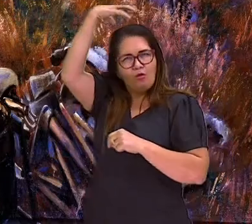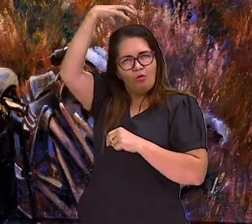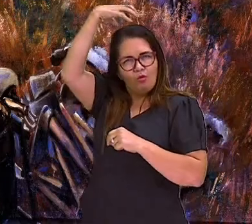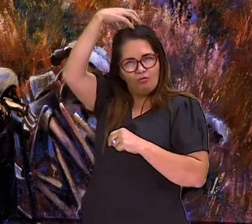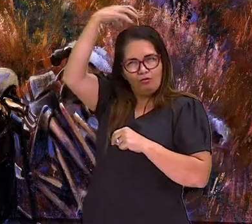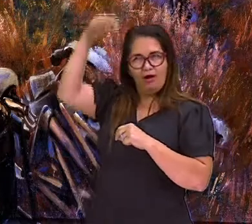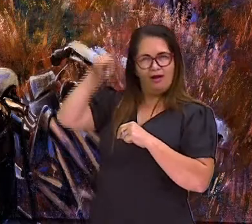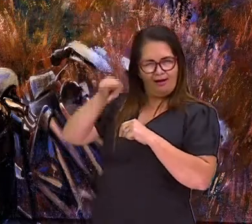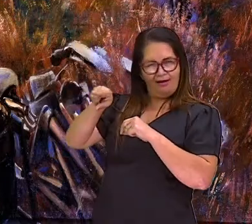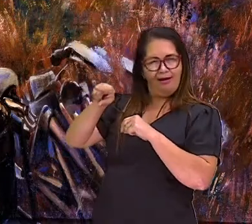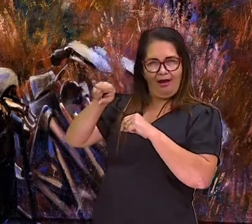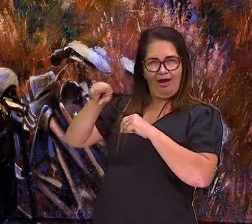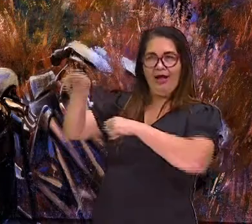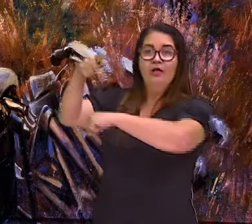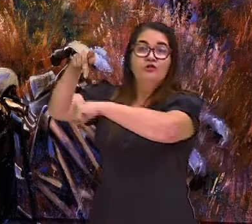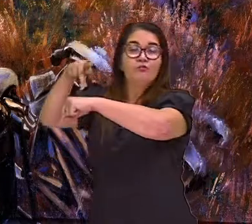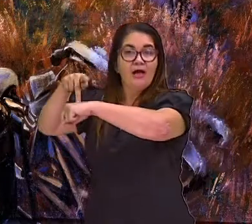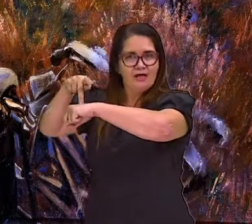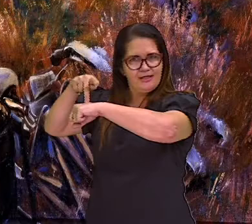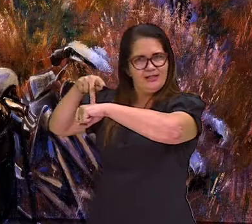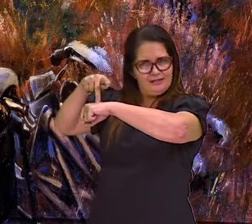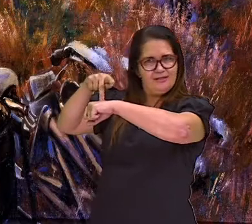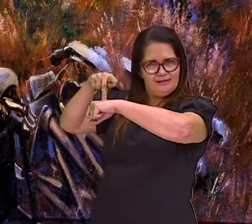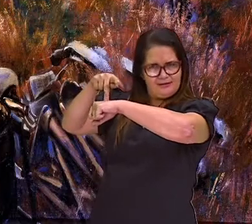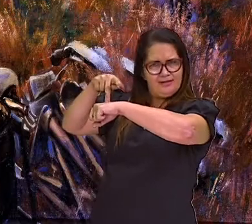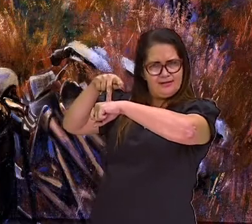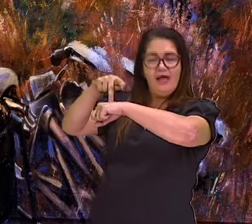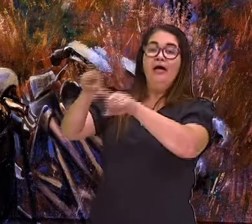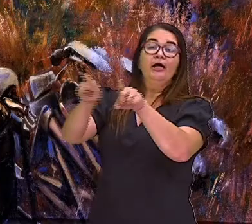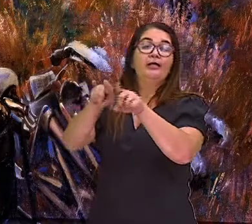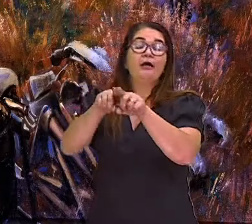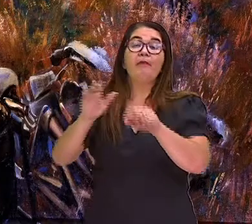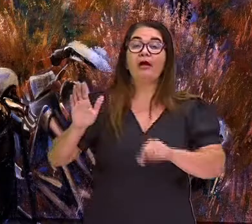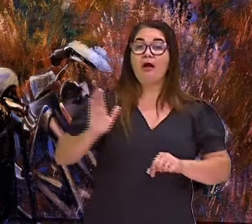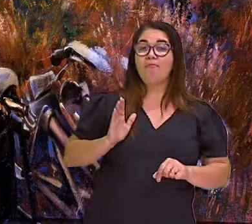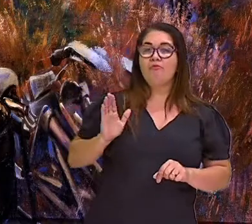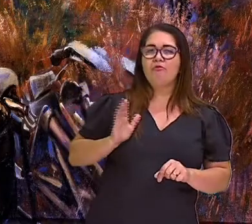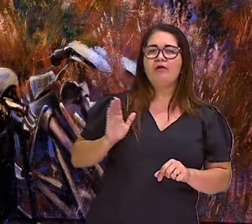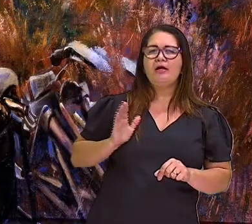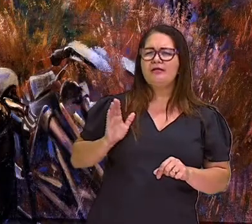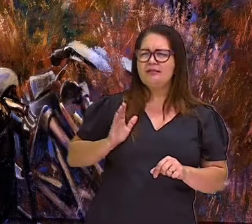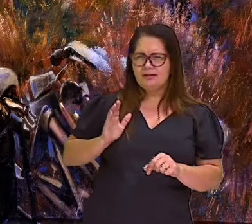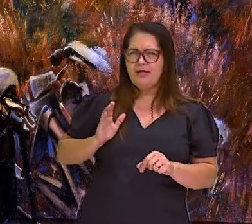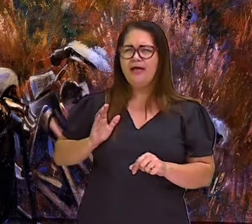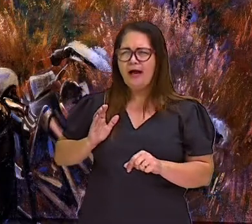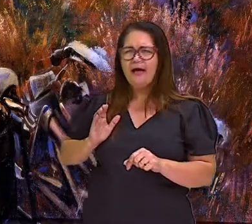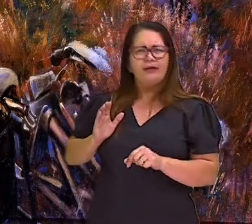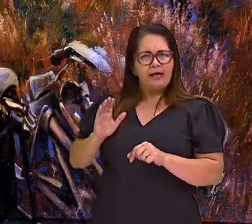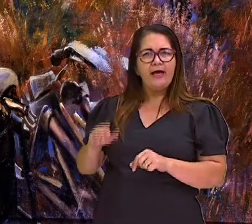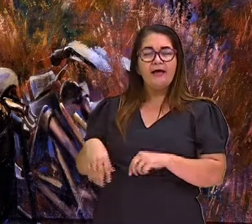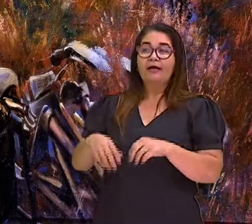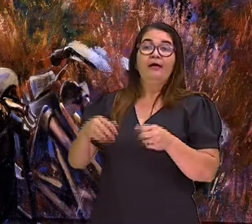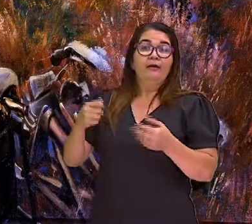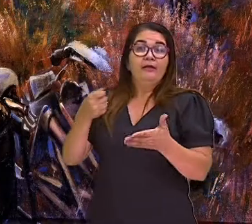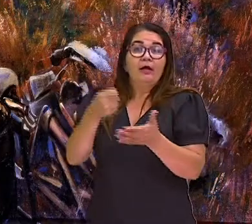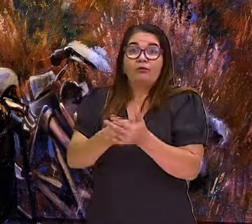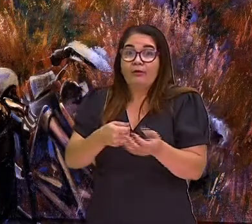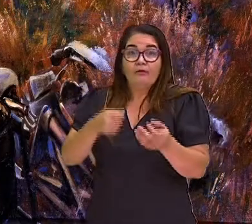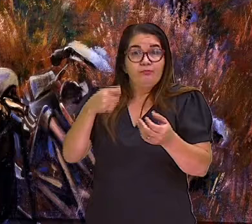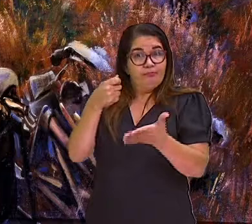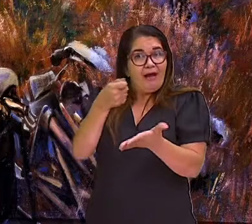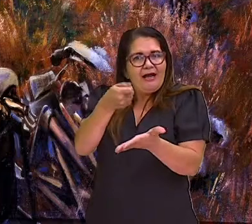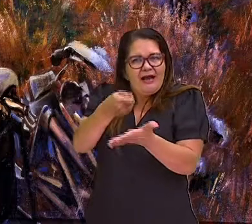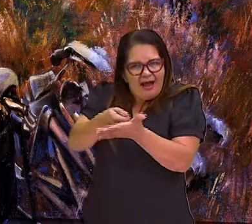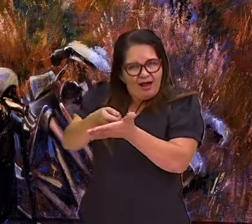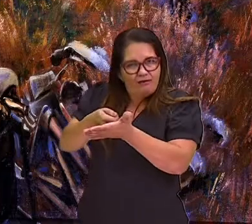tanto a família real quanto a burguesia juntaram esforços e investiram